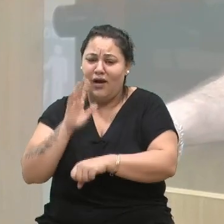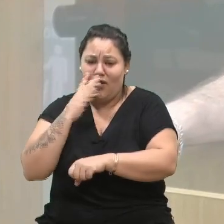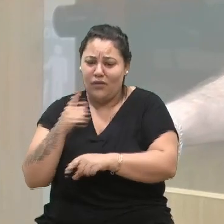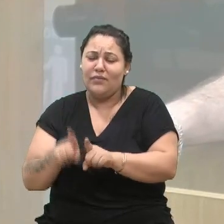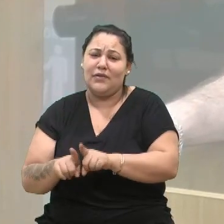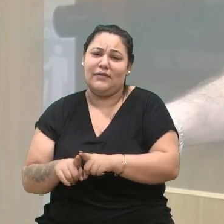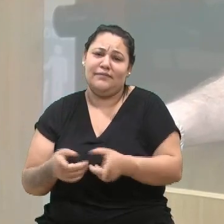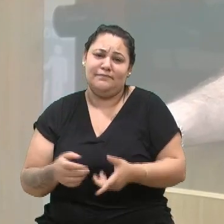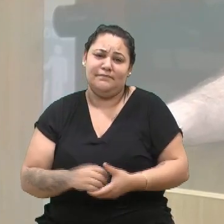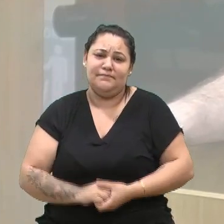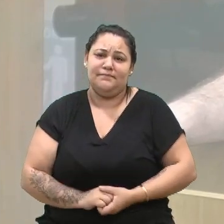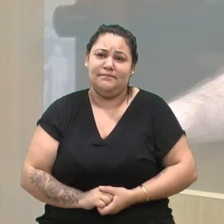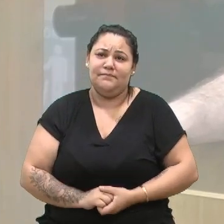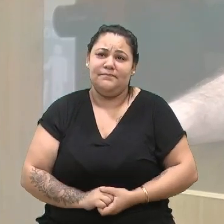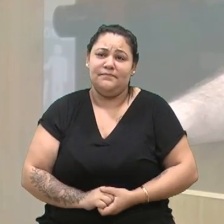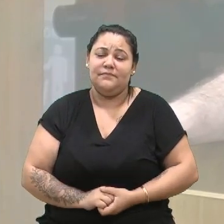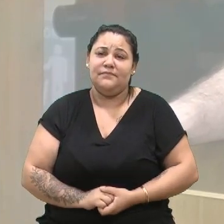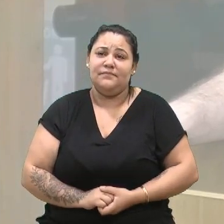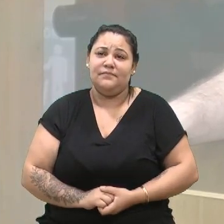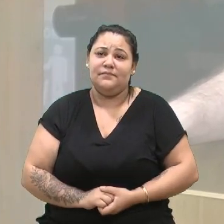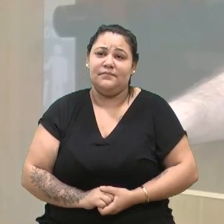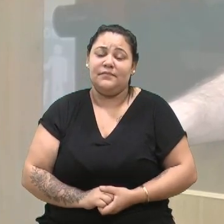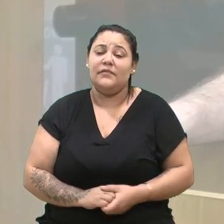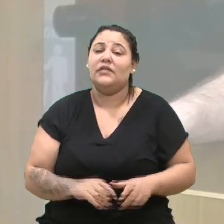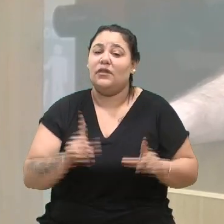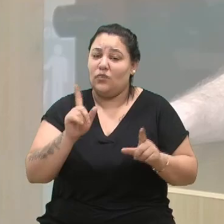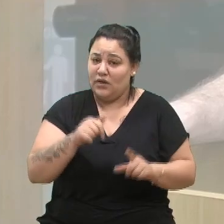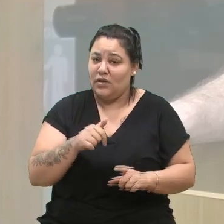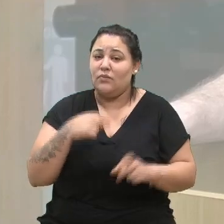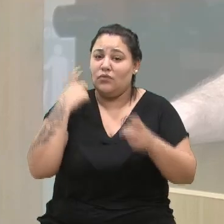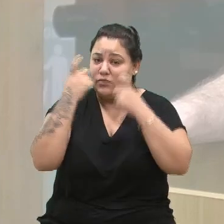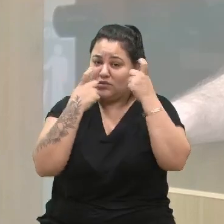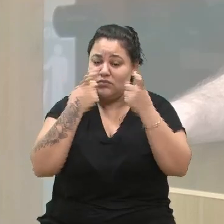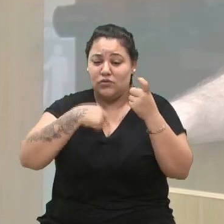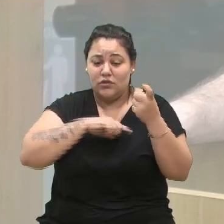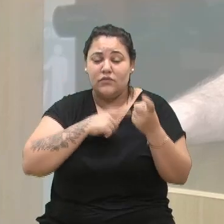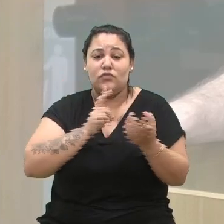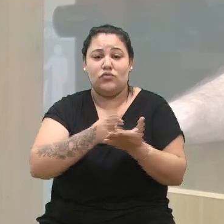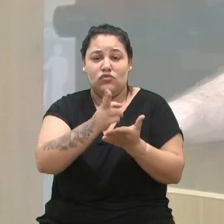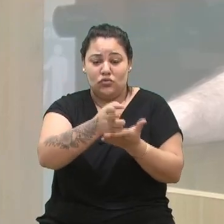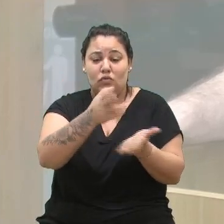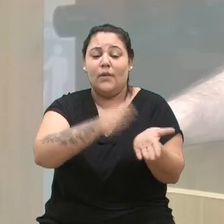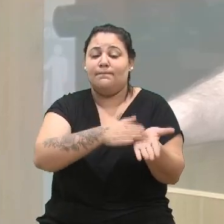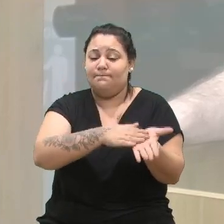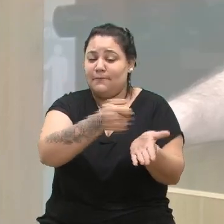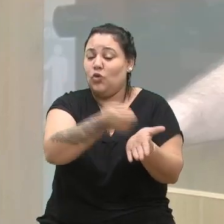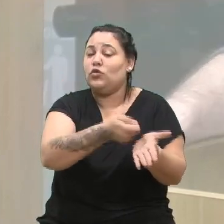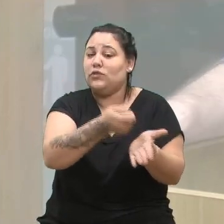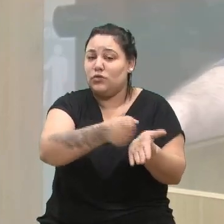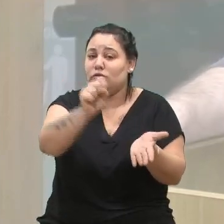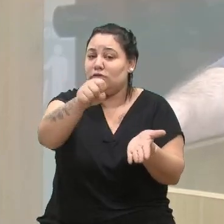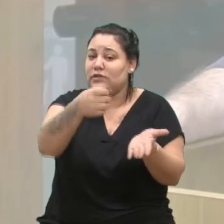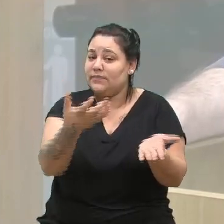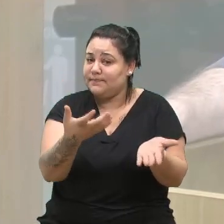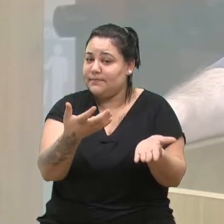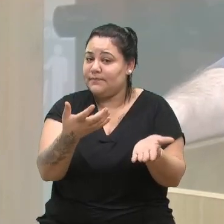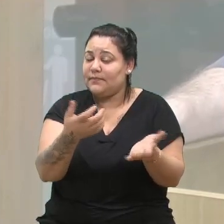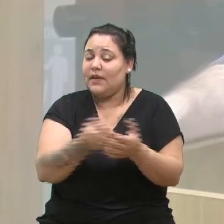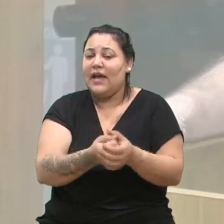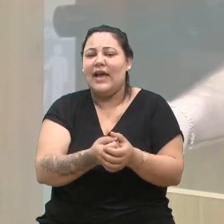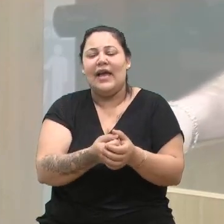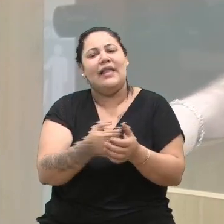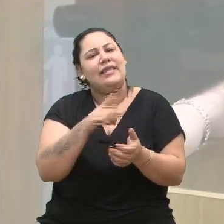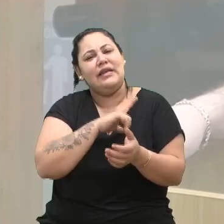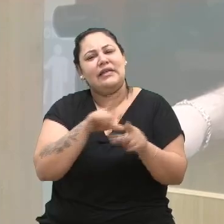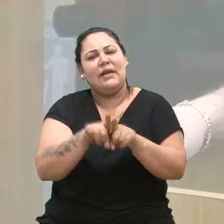vereador. Então essa é a nossa preocupação e vamos continuar lutando para isso. Inclusive tem um grupo organizado, né,